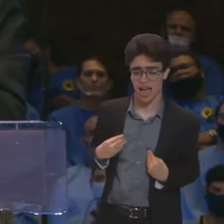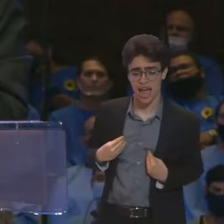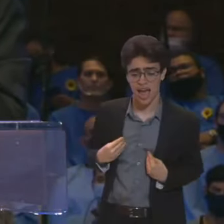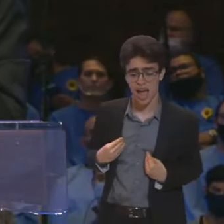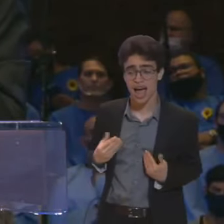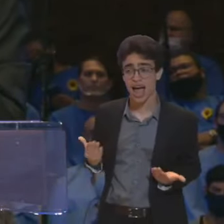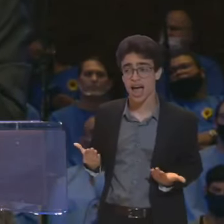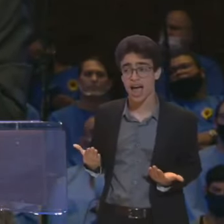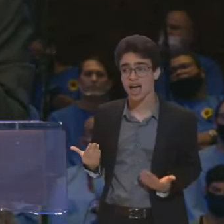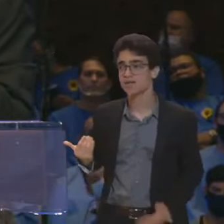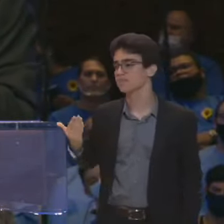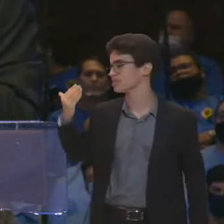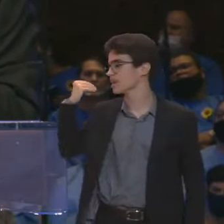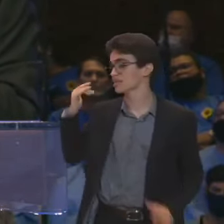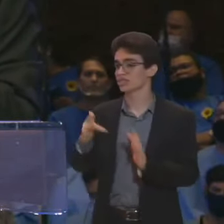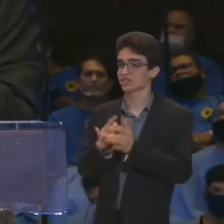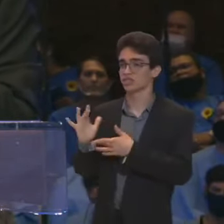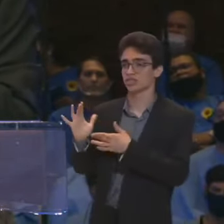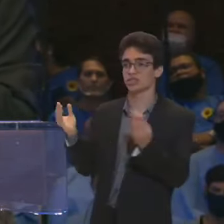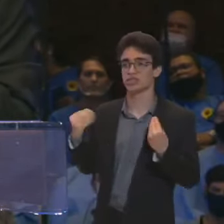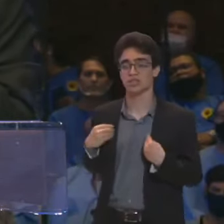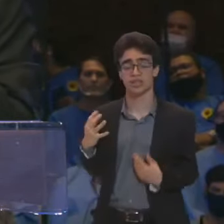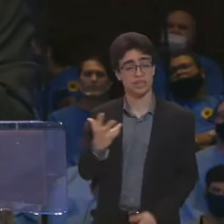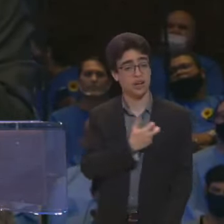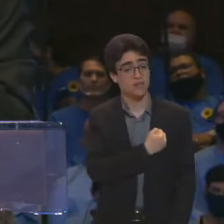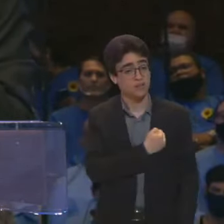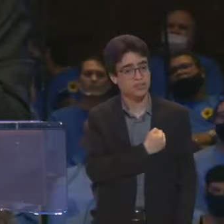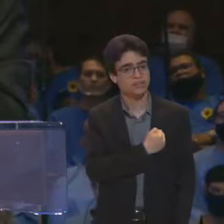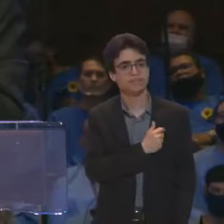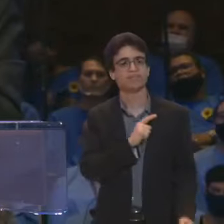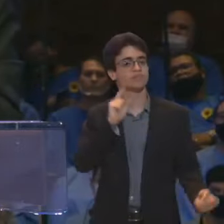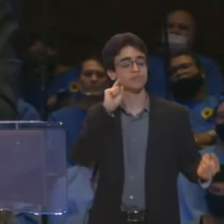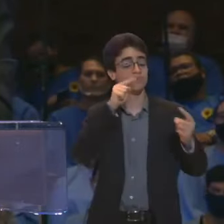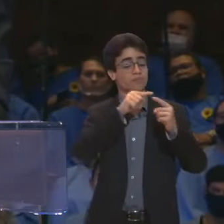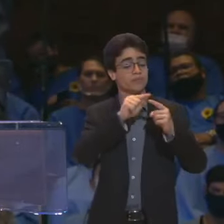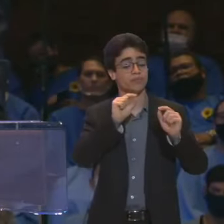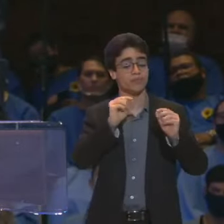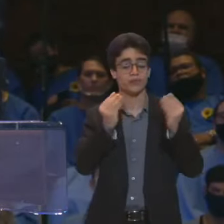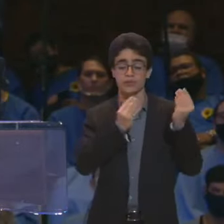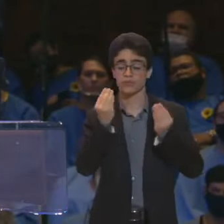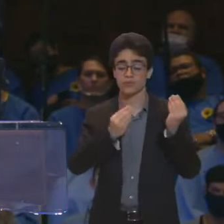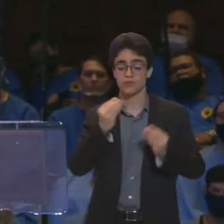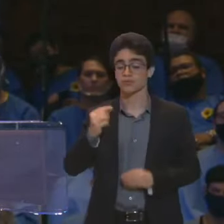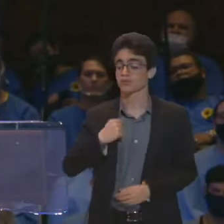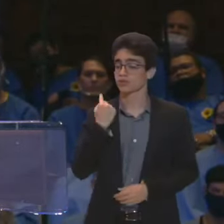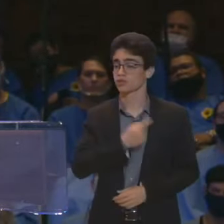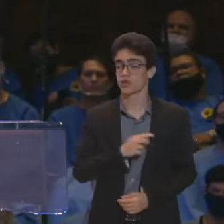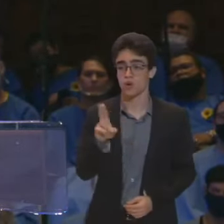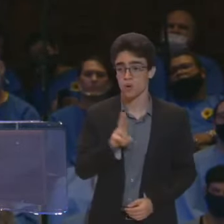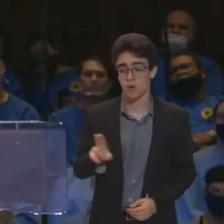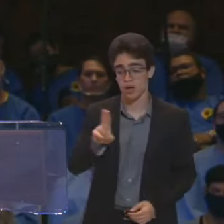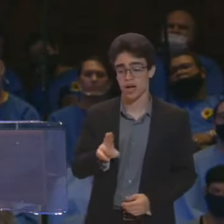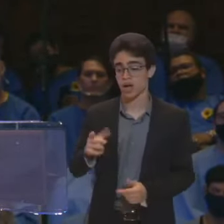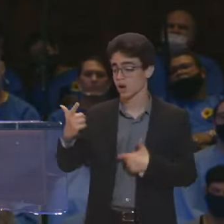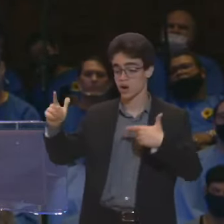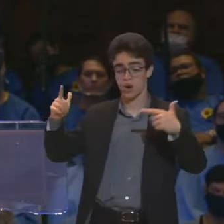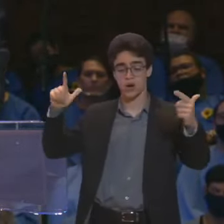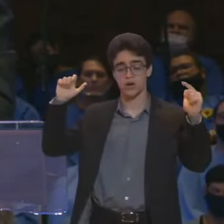no passado ele nos deu, ele nos salvou, tem o propósito de como utilizar para o benefício dos outros, para a glória de